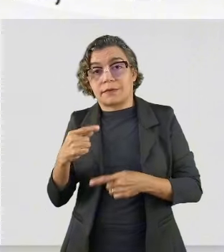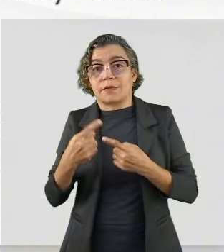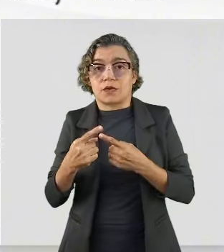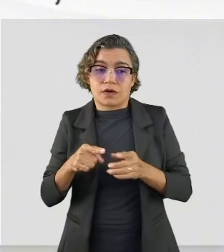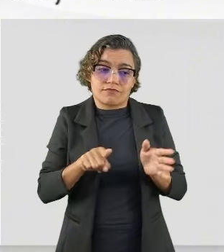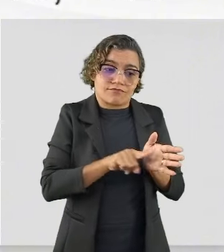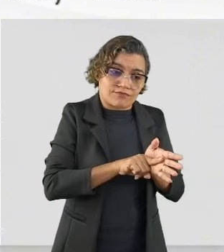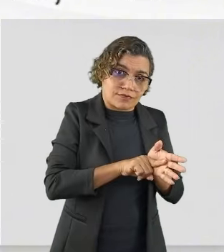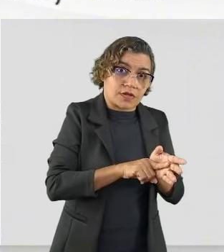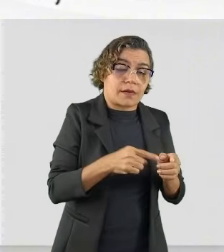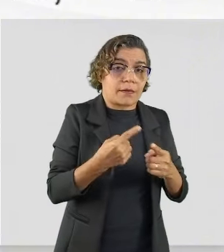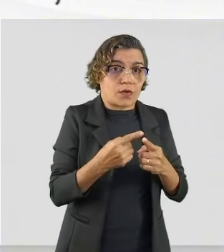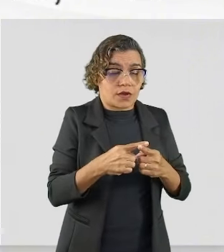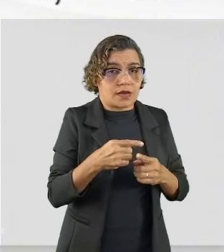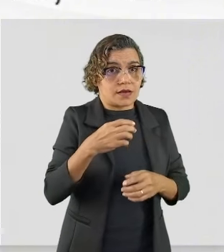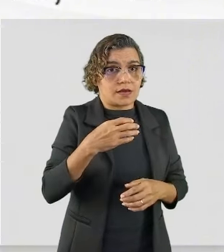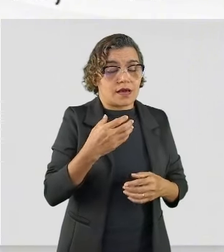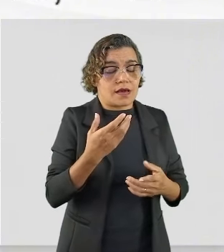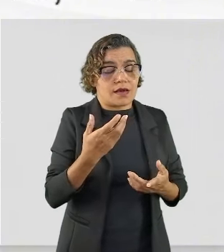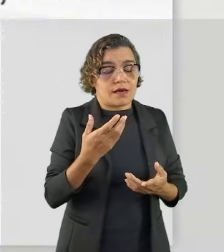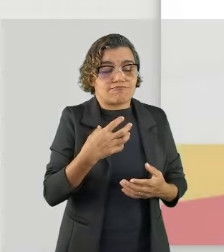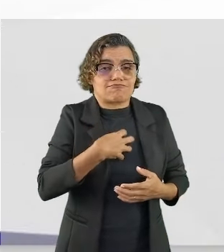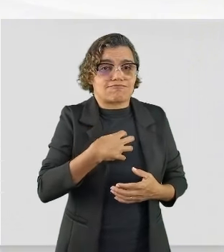e é positiva porque questiona ele.